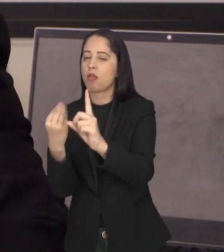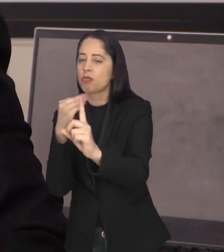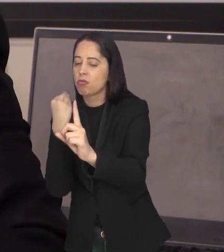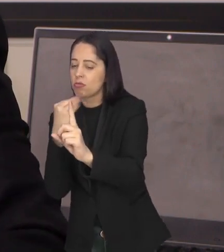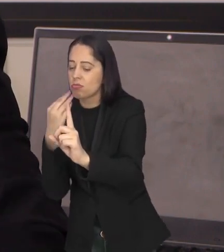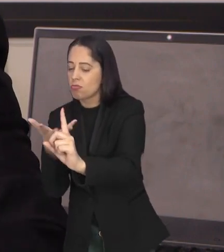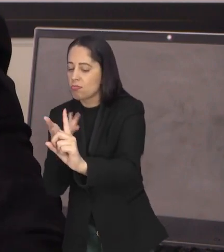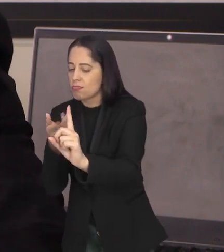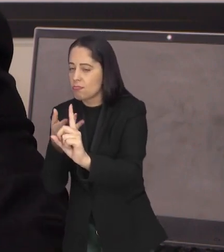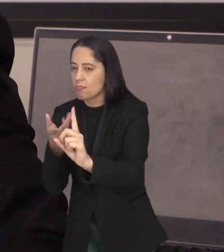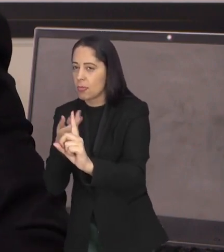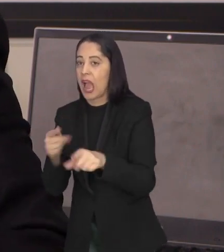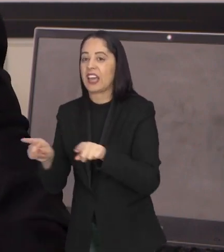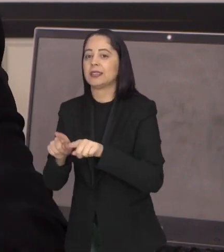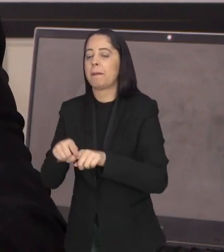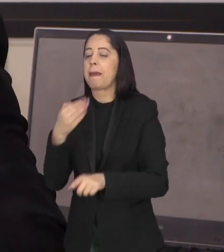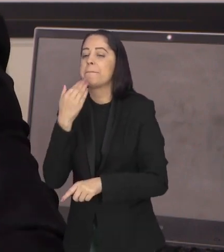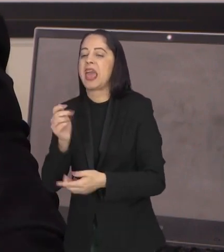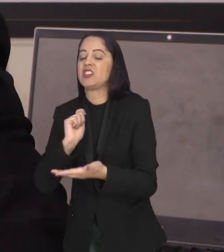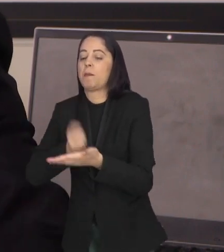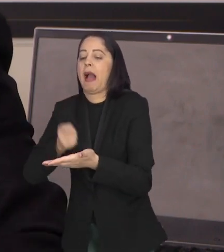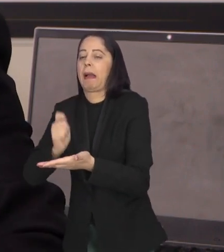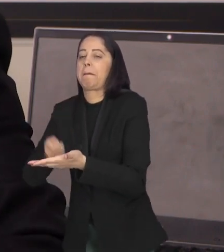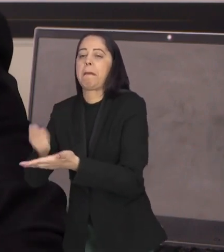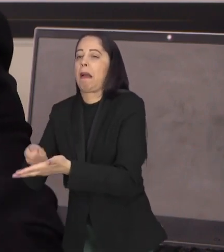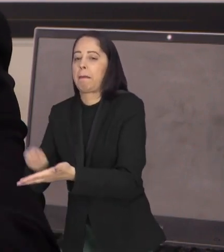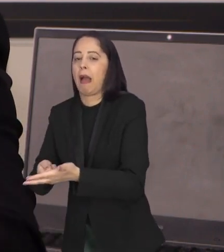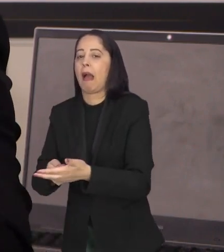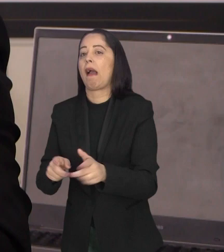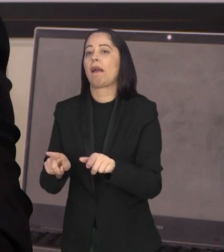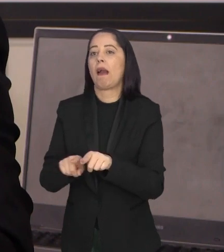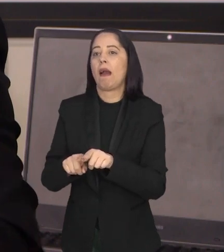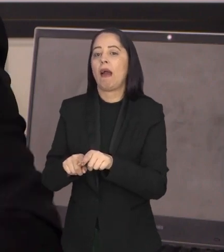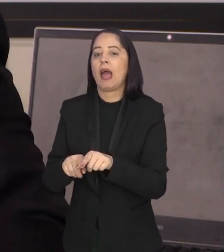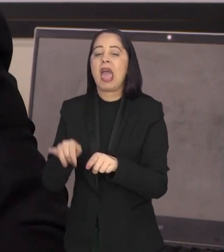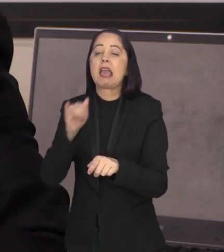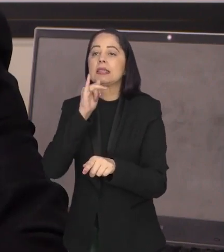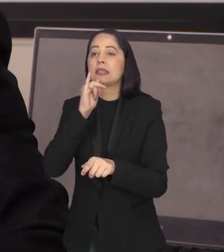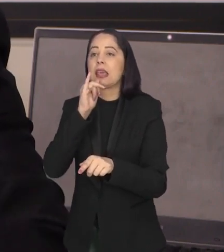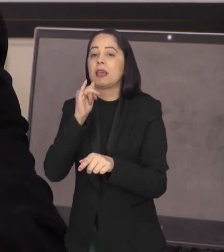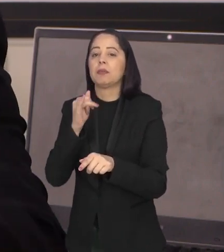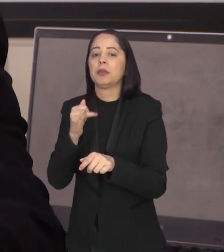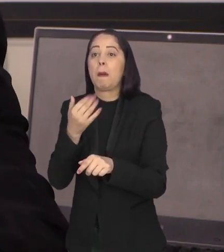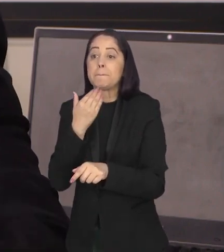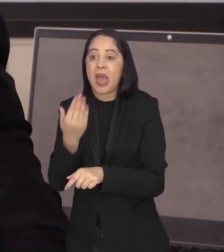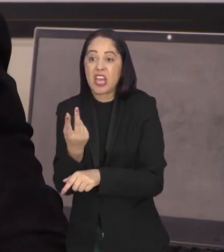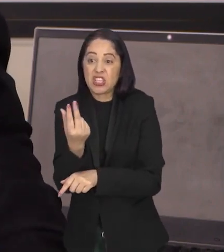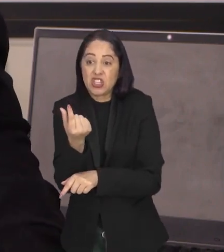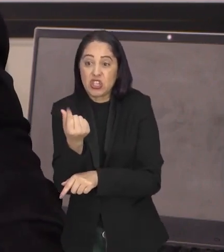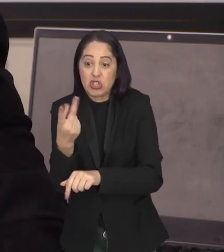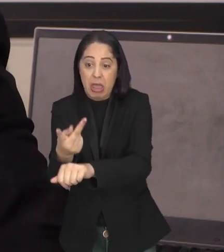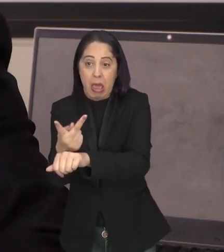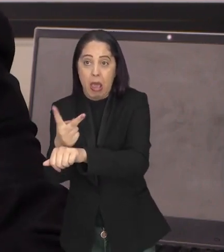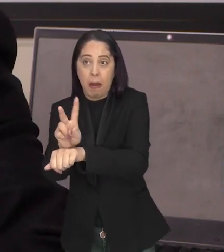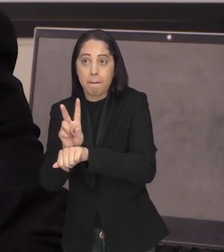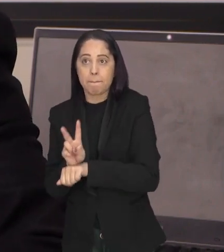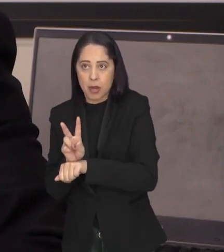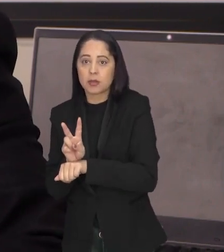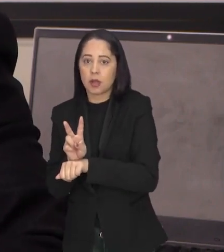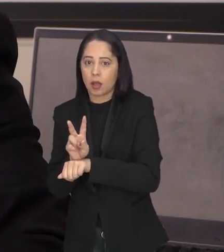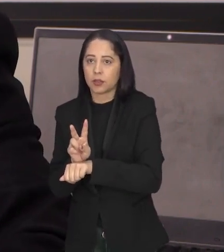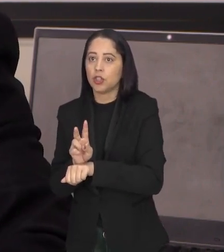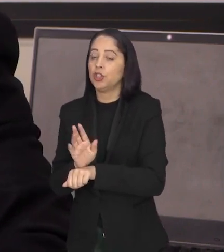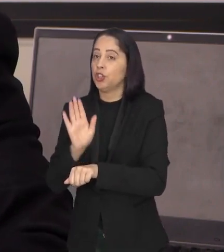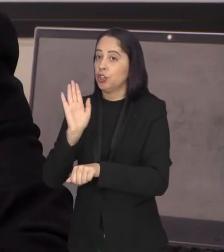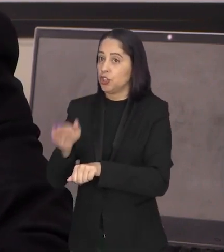alguma urgência, um problema de saúde, pagamento de conta, uma falsa venda, ou até mesmo pedir um dinheiro emprestado.